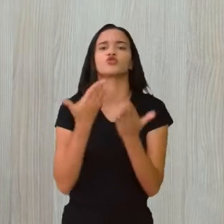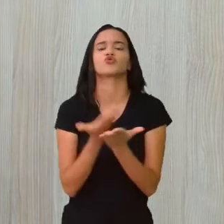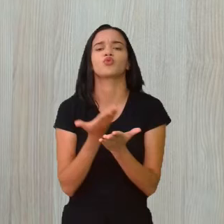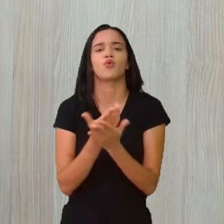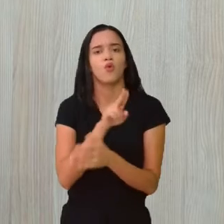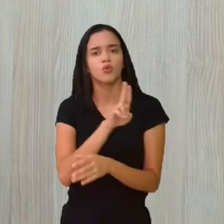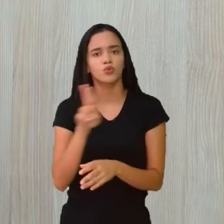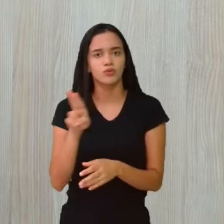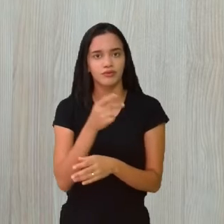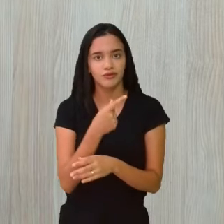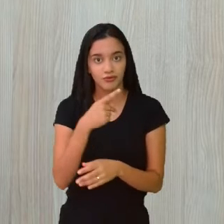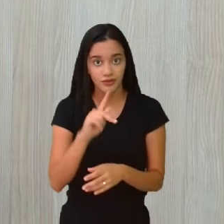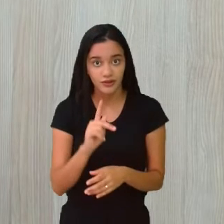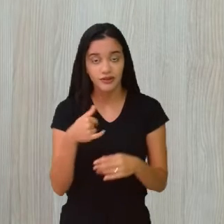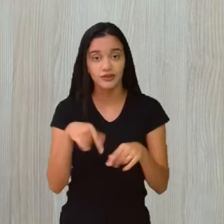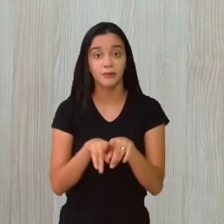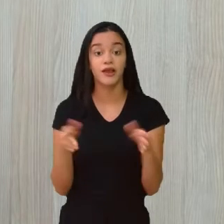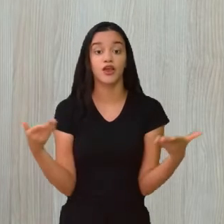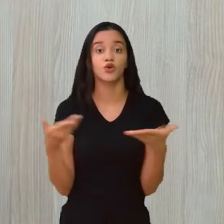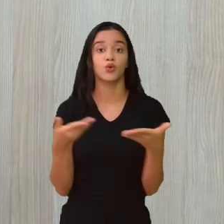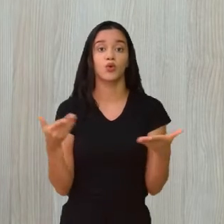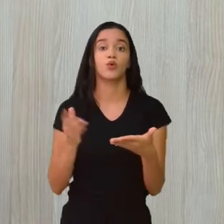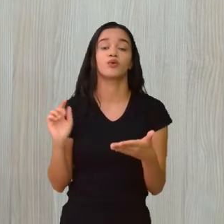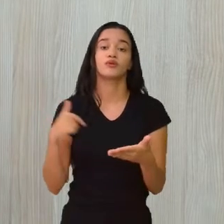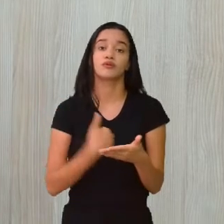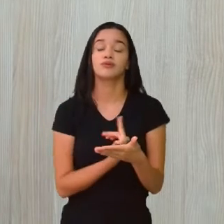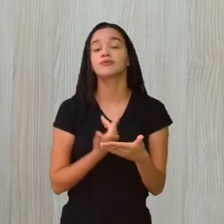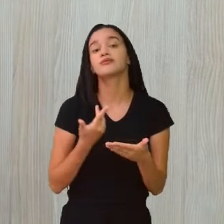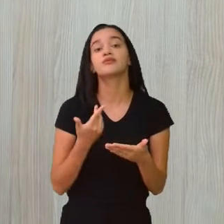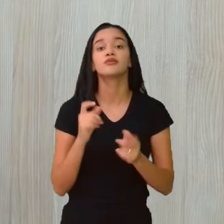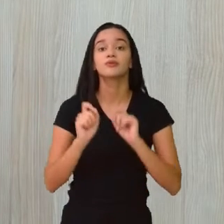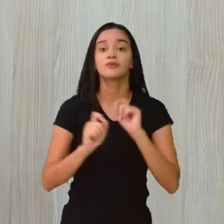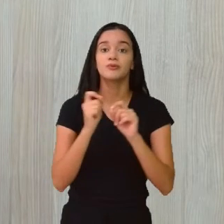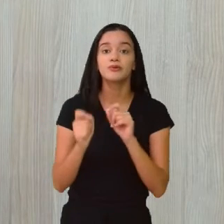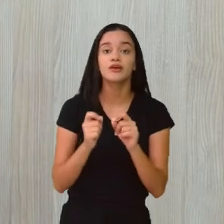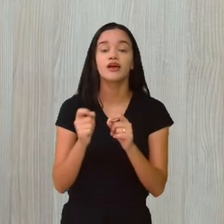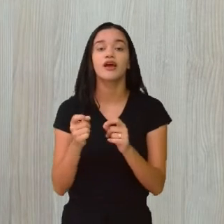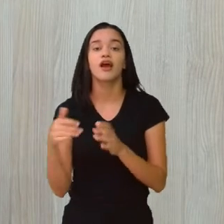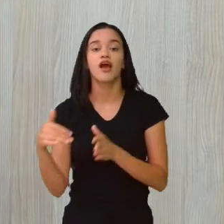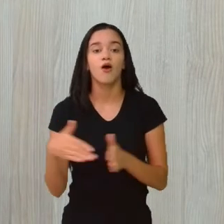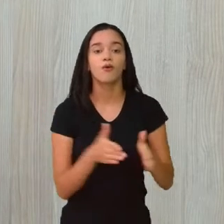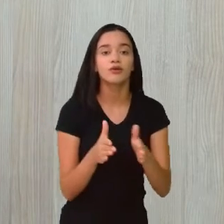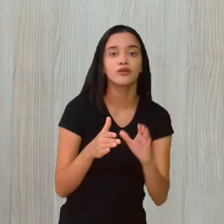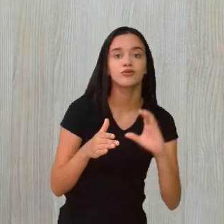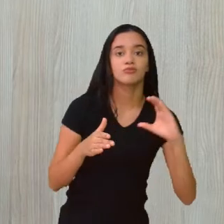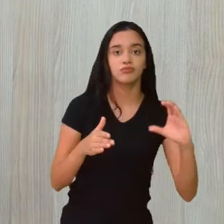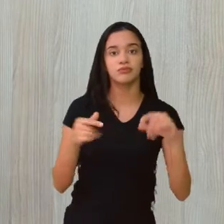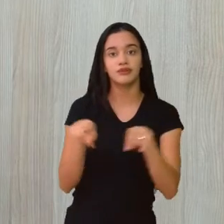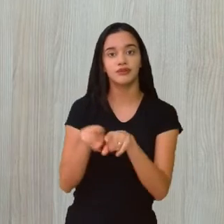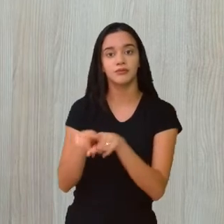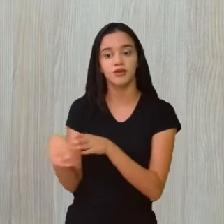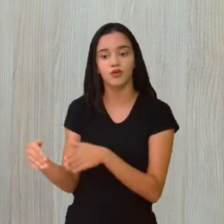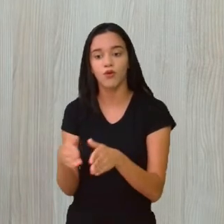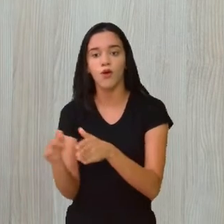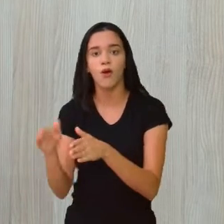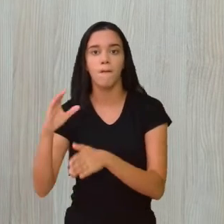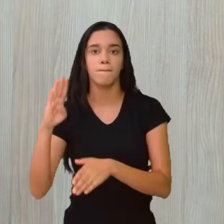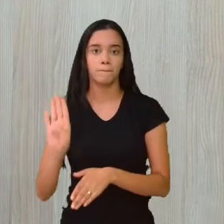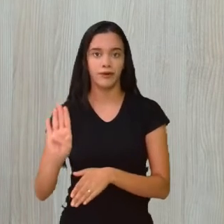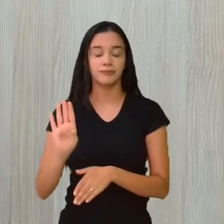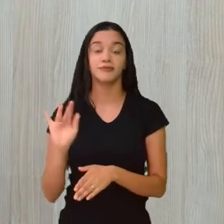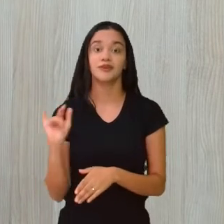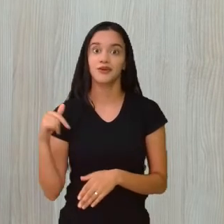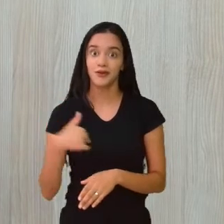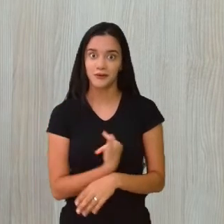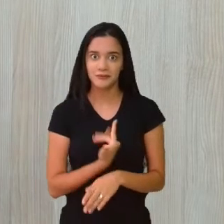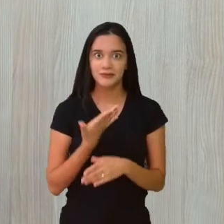o nome de vocês, né? E hoje, essa viagem pelos rios, né? O Rio Capibaribe e o Rio Beberibe. Vamos lá, professora Cláudia, para essa